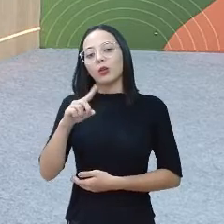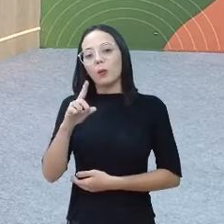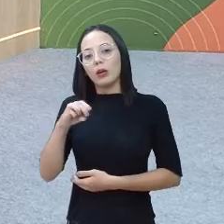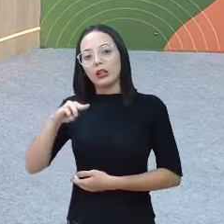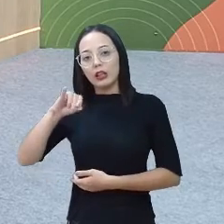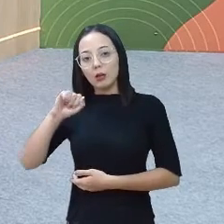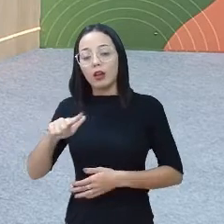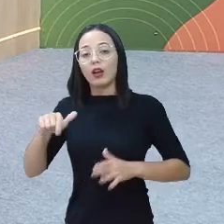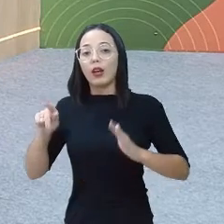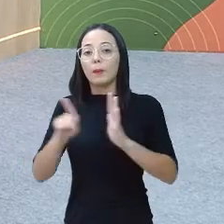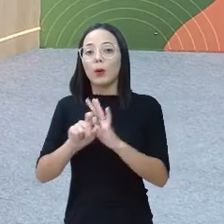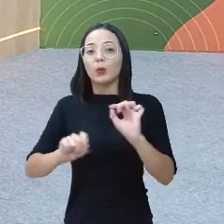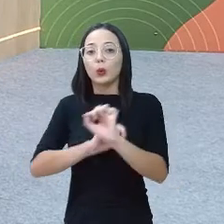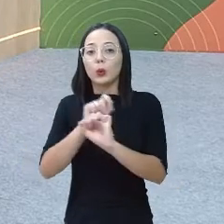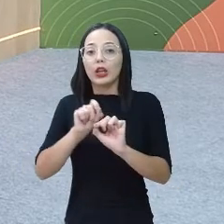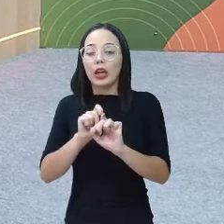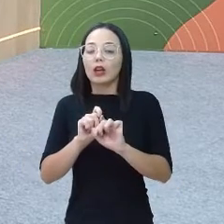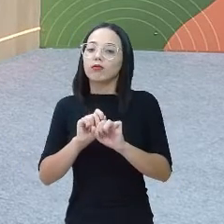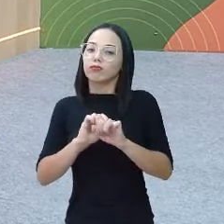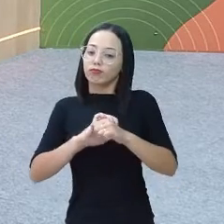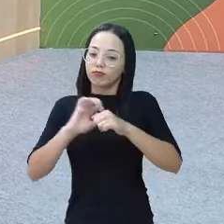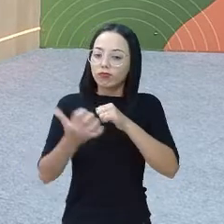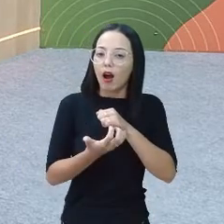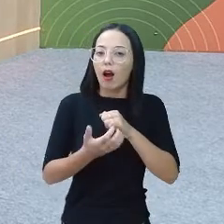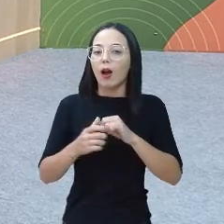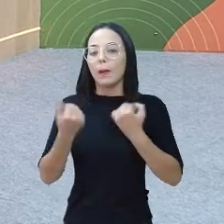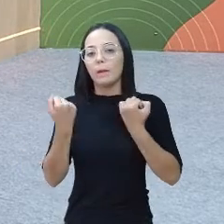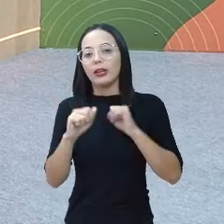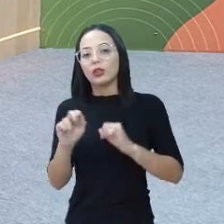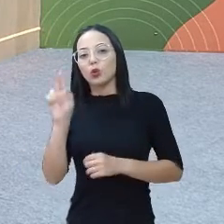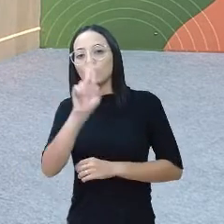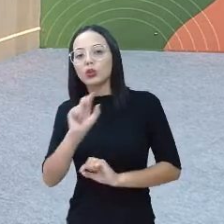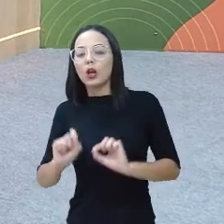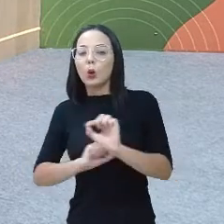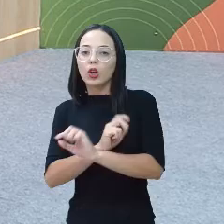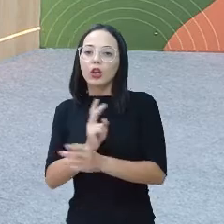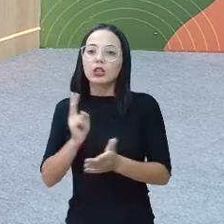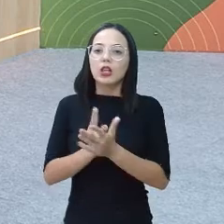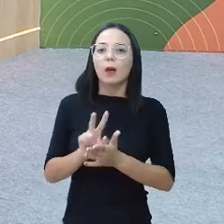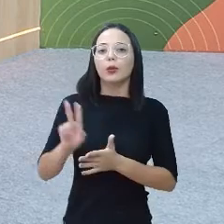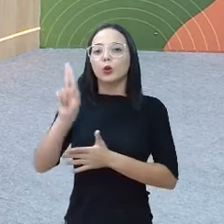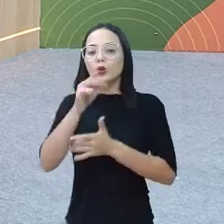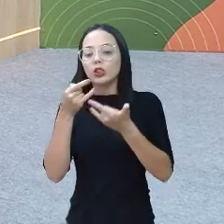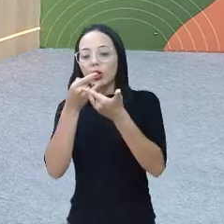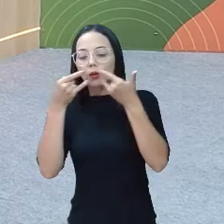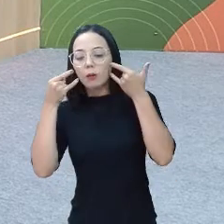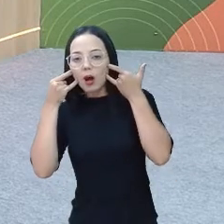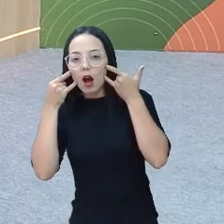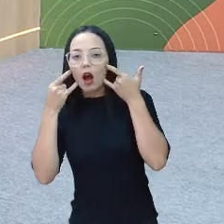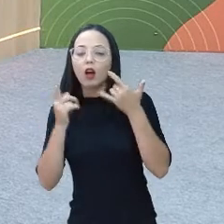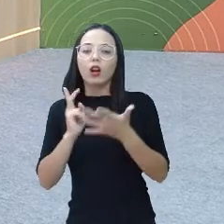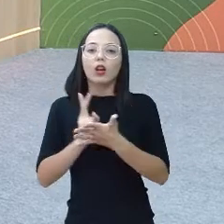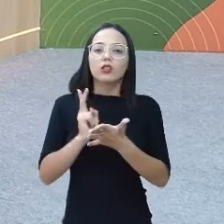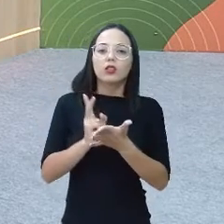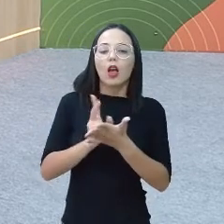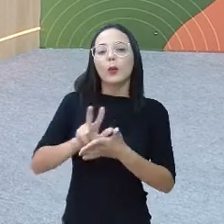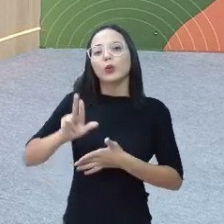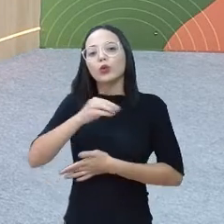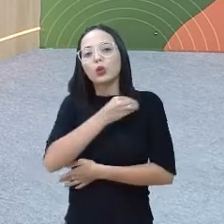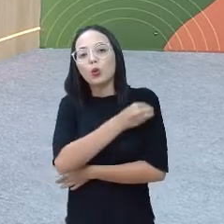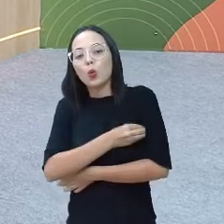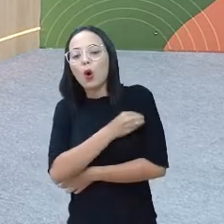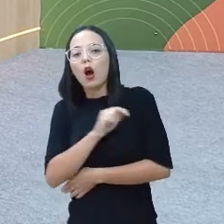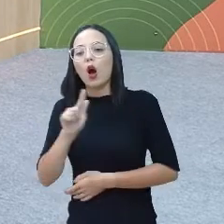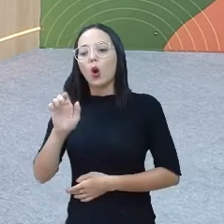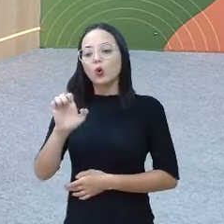Covid-19. Então, daí a necessidade da gente estar utilizando o tempo todo, né, as máscaras, né, utilizando álcool em gel